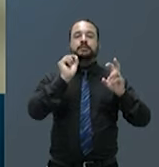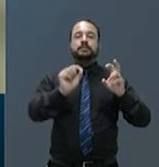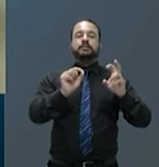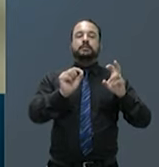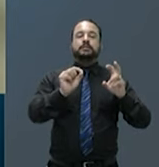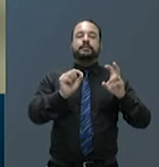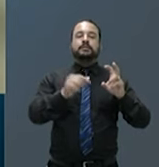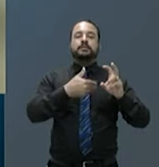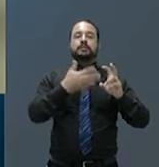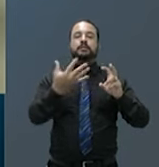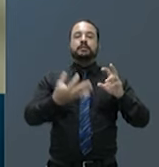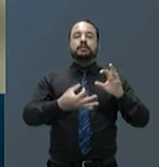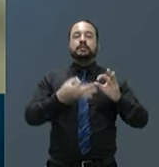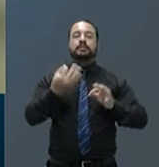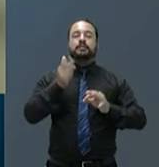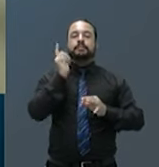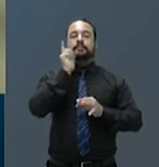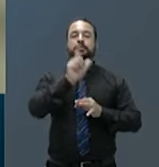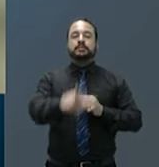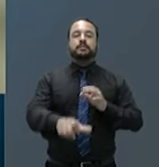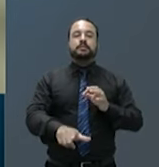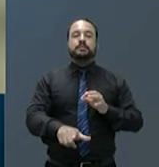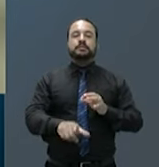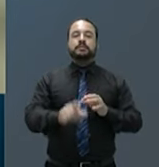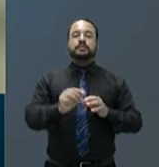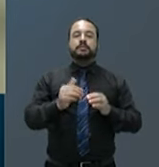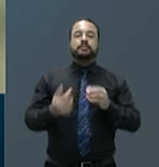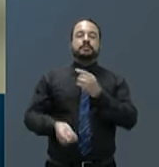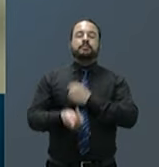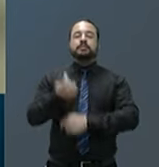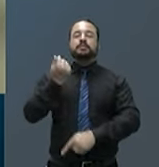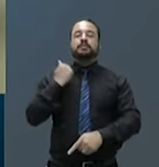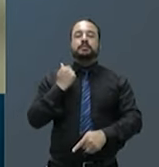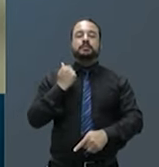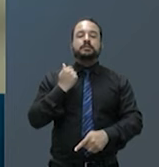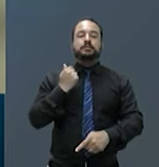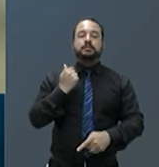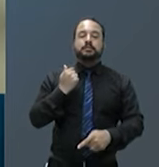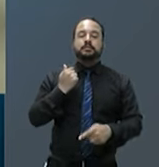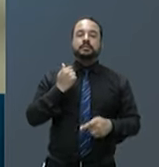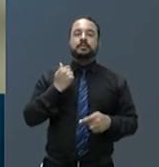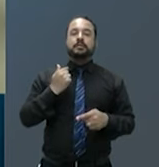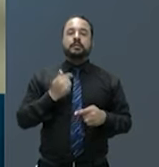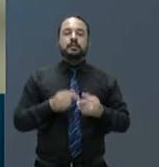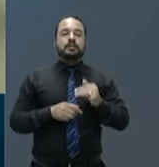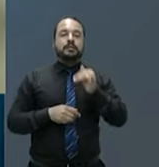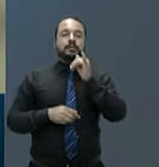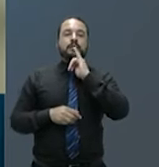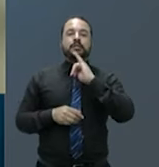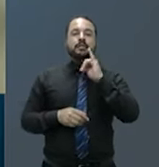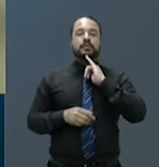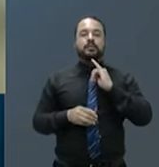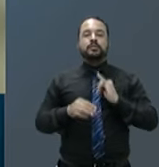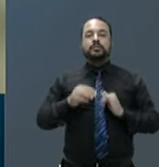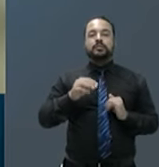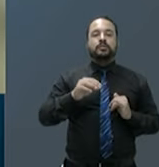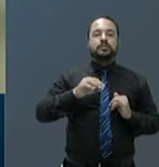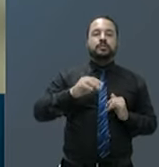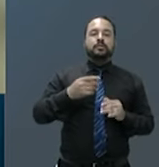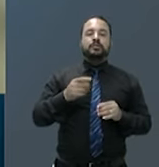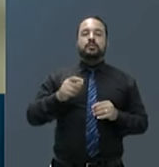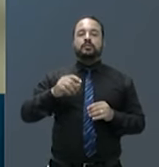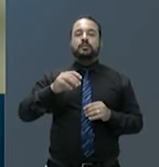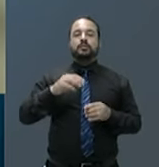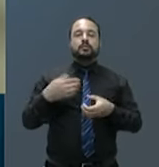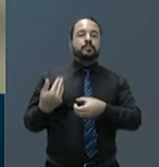a justamente a possibilidade dos recorrentes massificados, né? A exemplo de Joinville, que é titular de